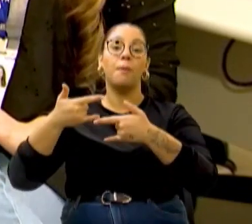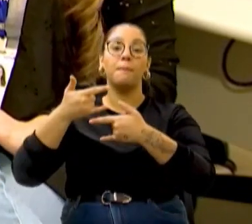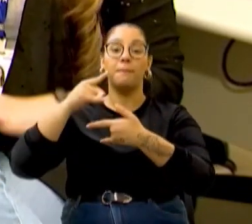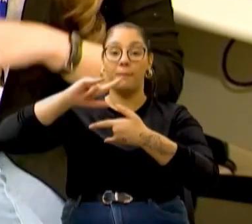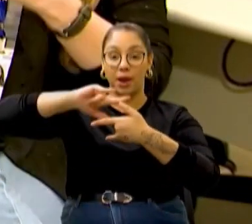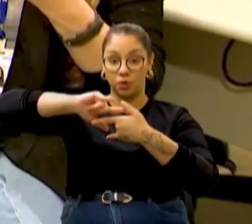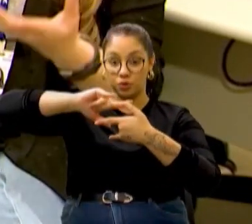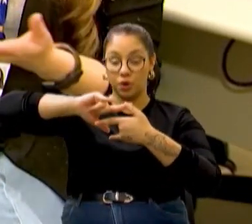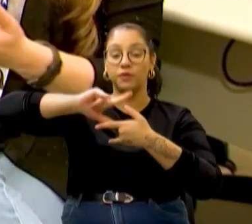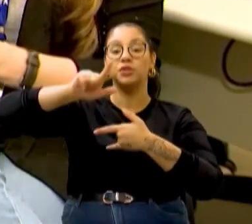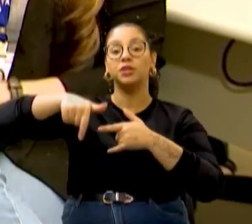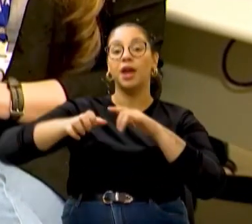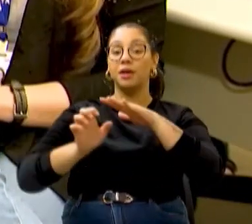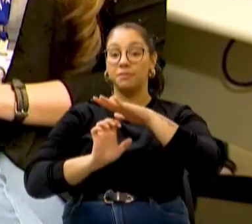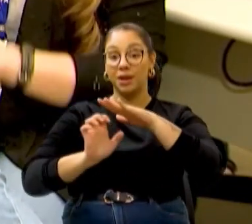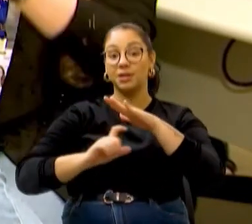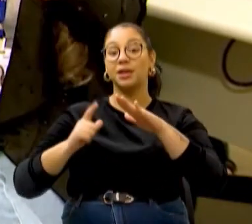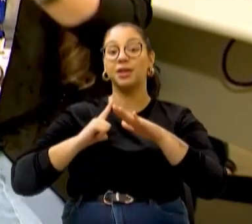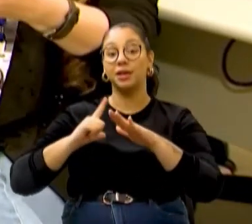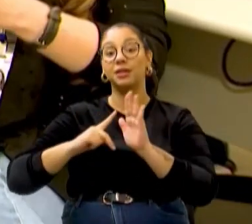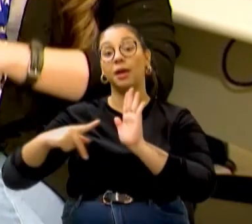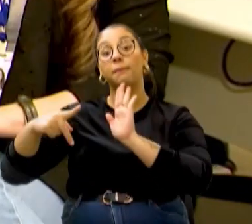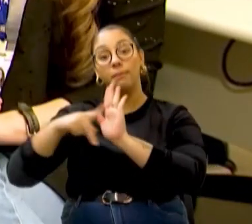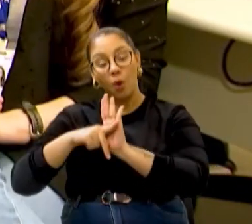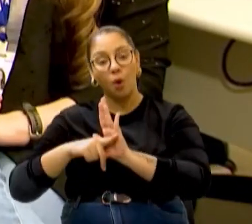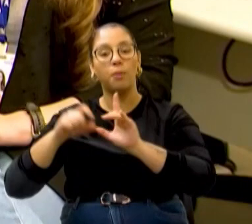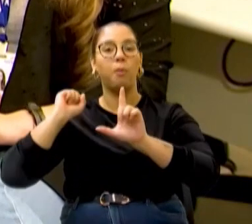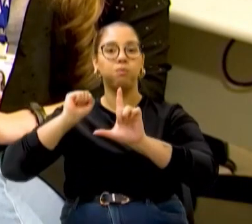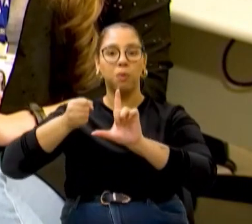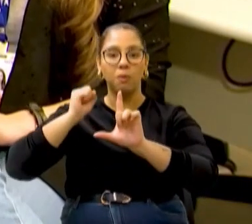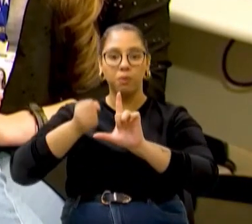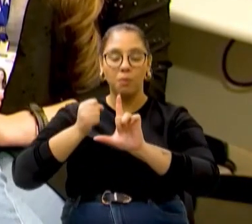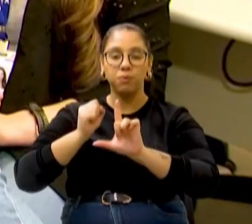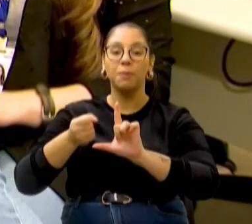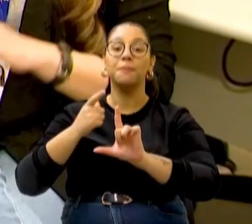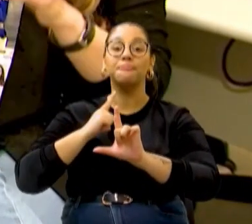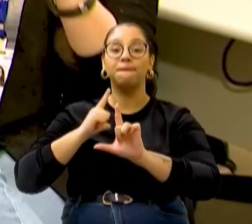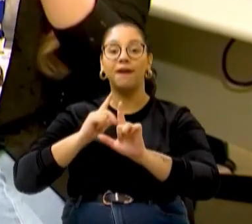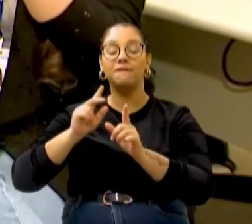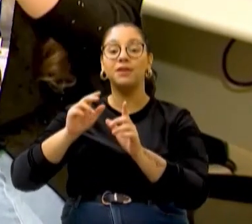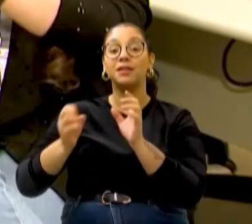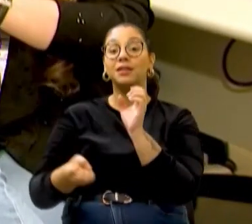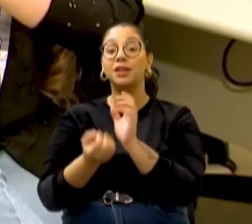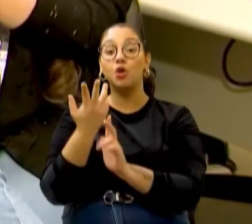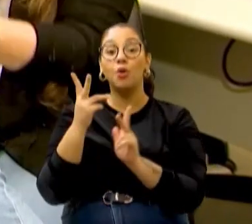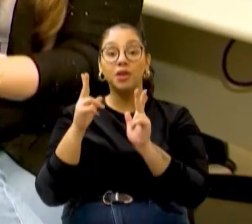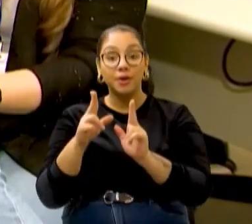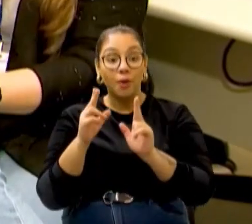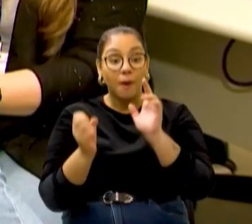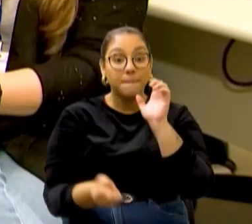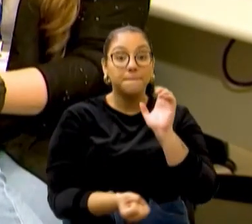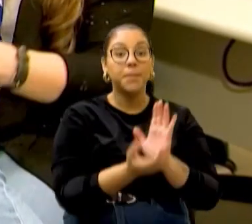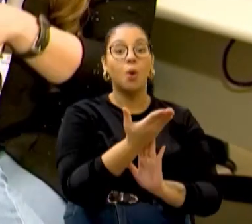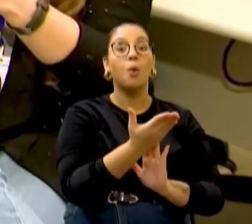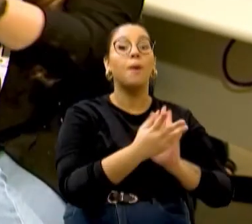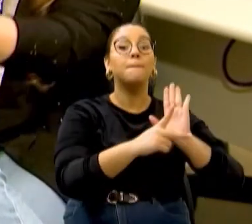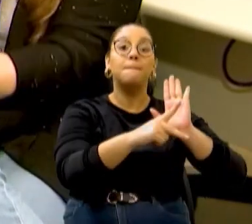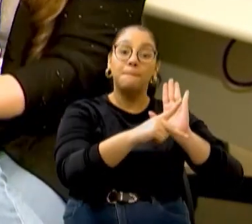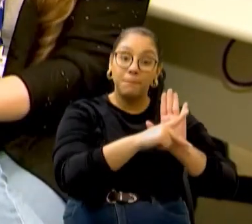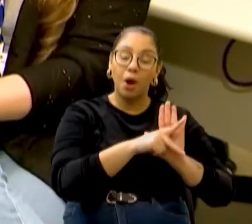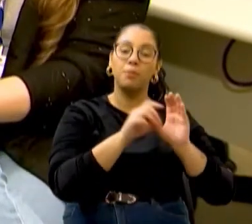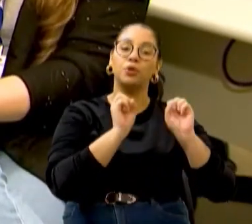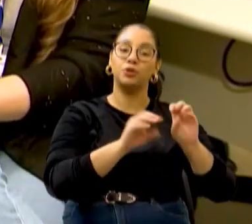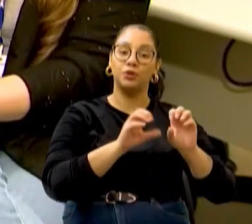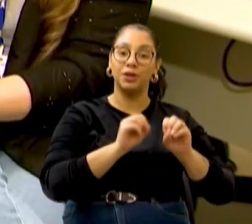educação ah Microsoft que é a empresa né detentora dos direitos do Minecraft fez uma versão desse jogo